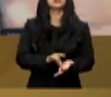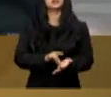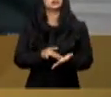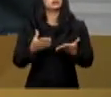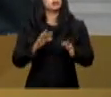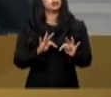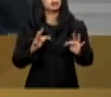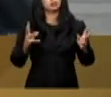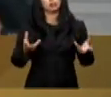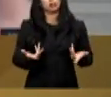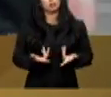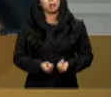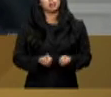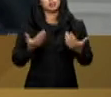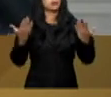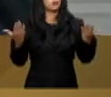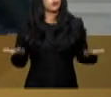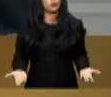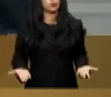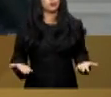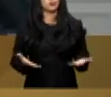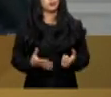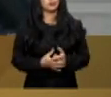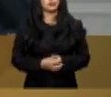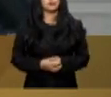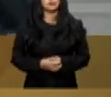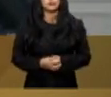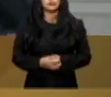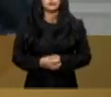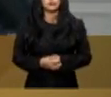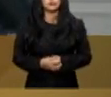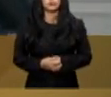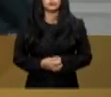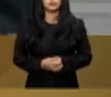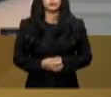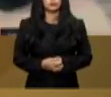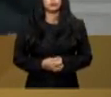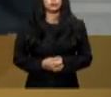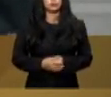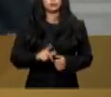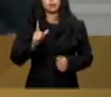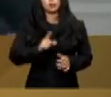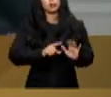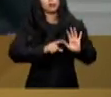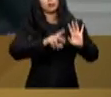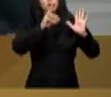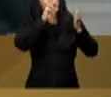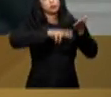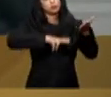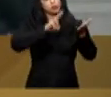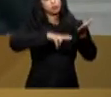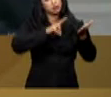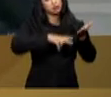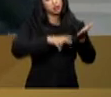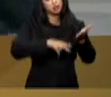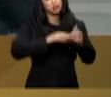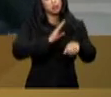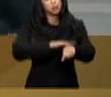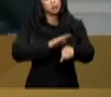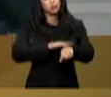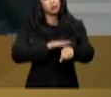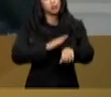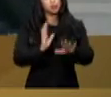plena. No exato sentido, e deixo aqui de transcrever pelo tempo, mas citando, no exato sentido do